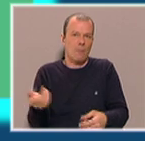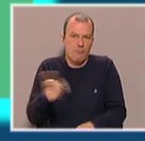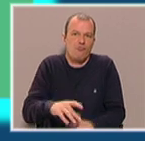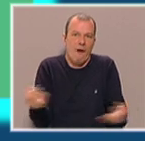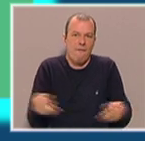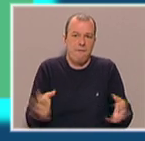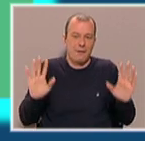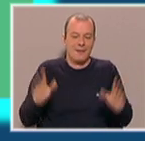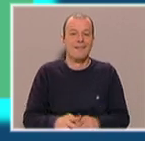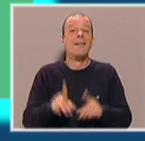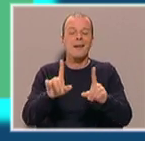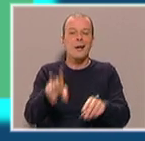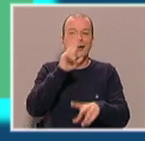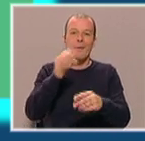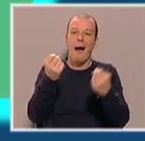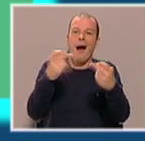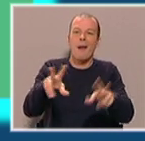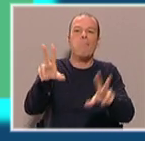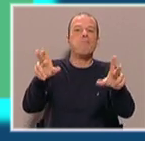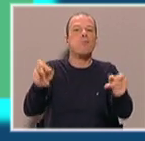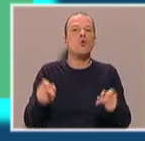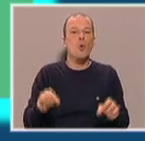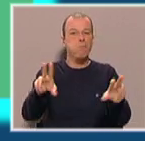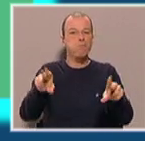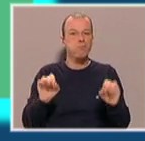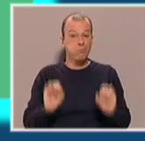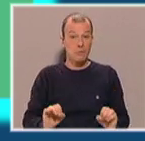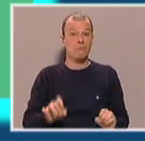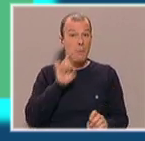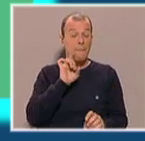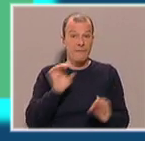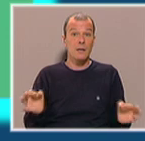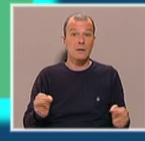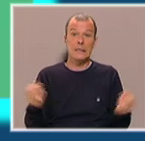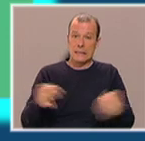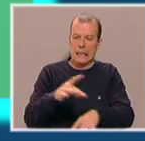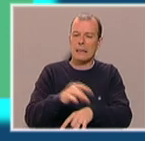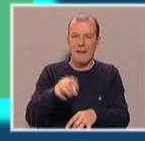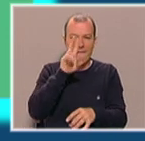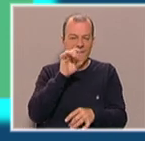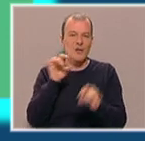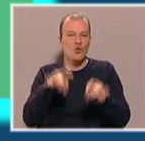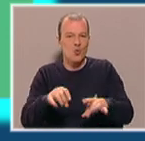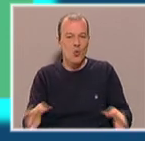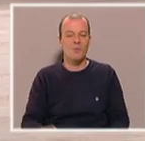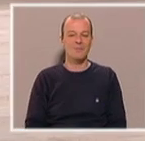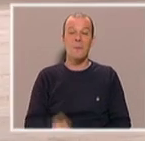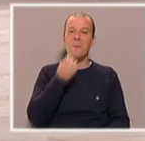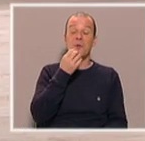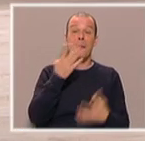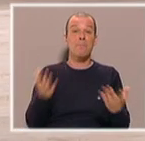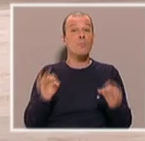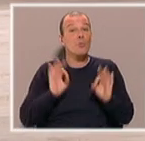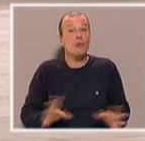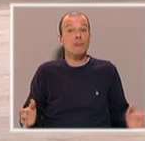é? E respirar ar puro. Provoca, ajuda, previne ou não previne? Previne doenças respiratórias, muito bem.